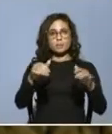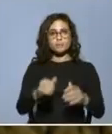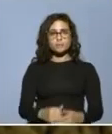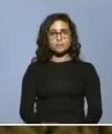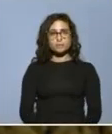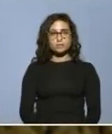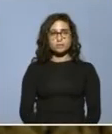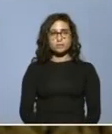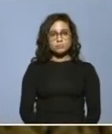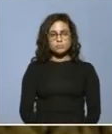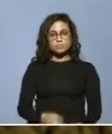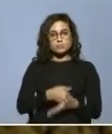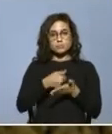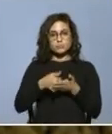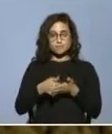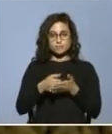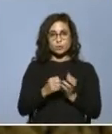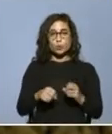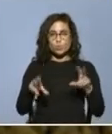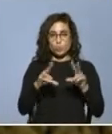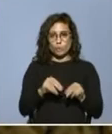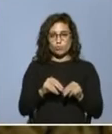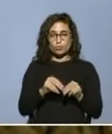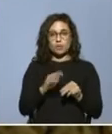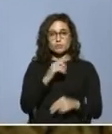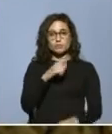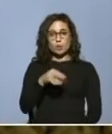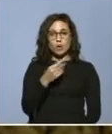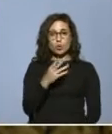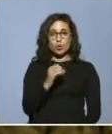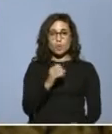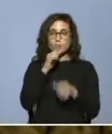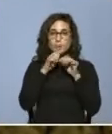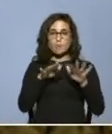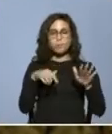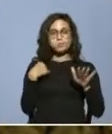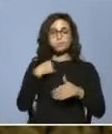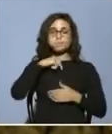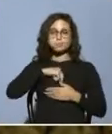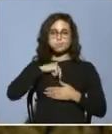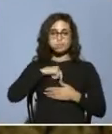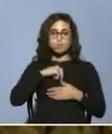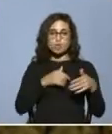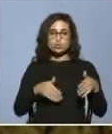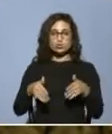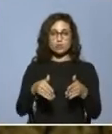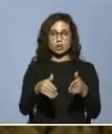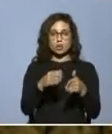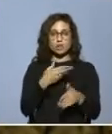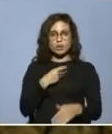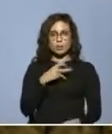Já no Novo Testamento, São Paulo, ao narrar a sua vocação na estrada de Damasco,